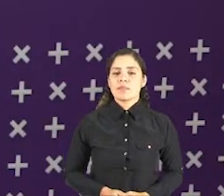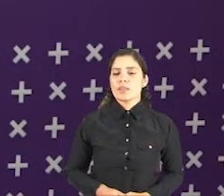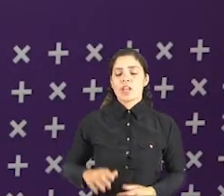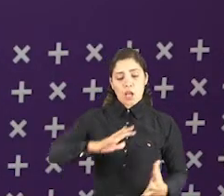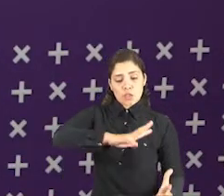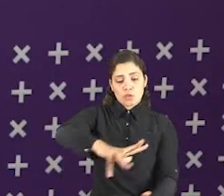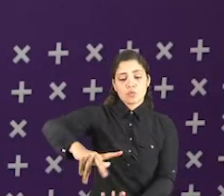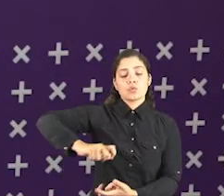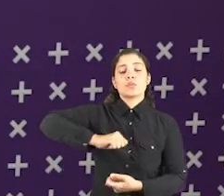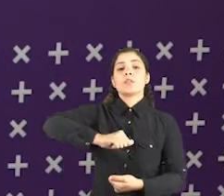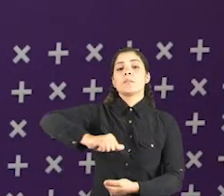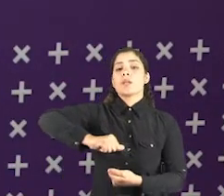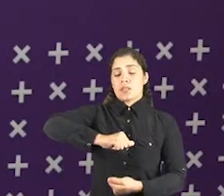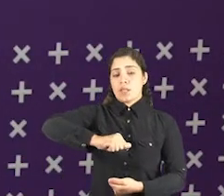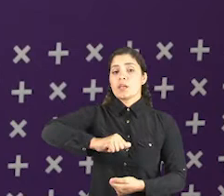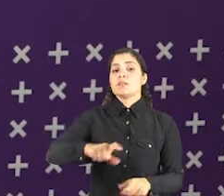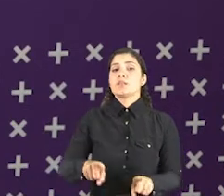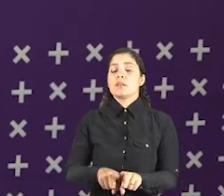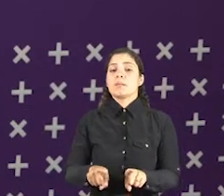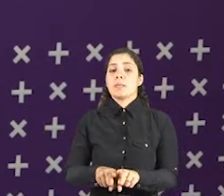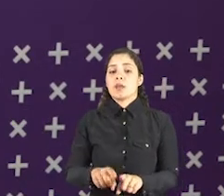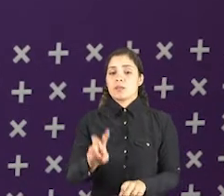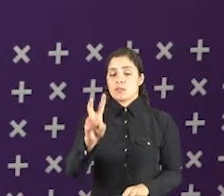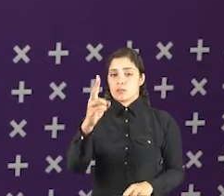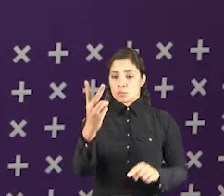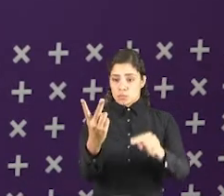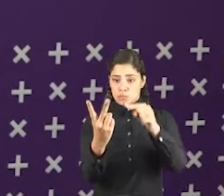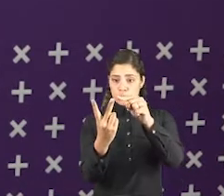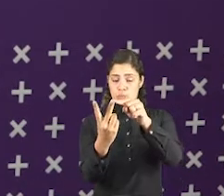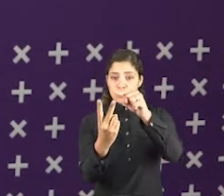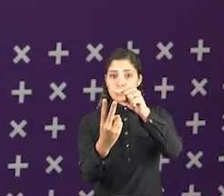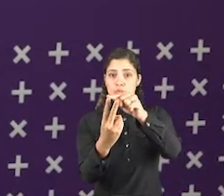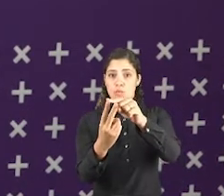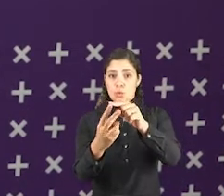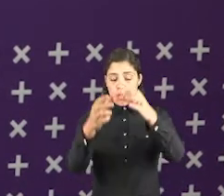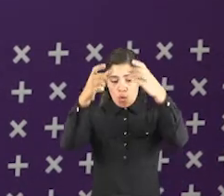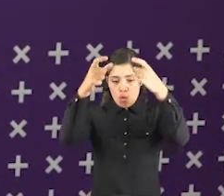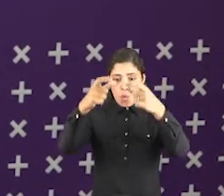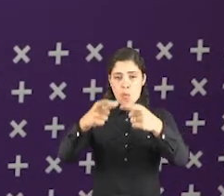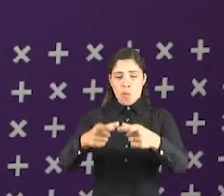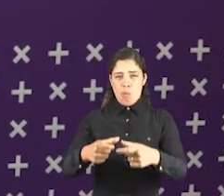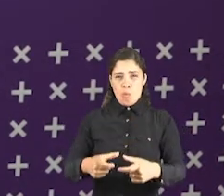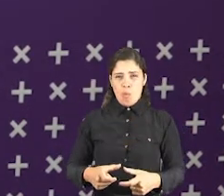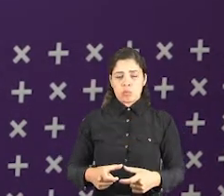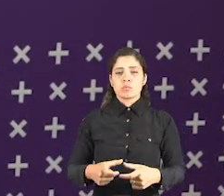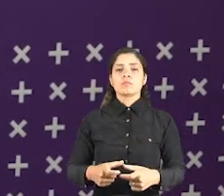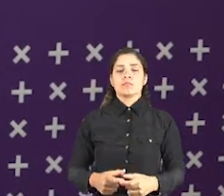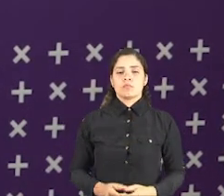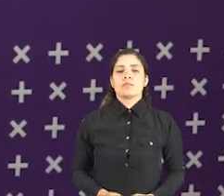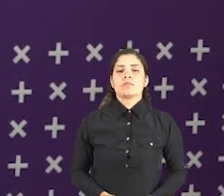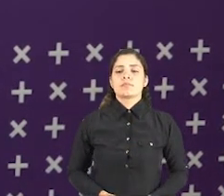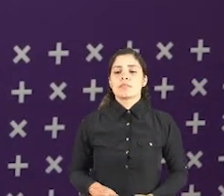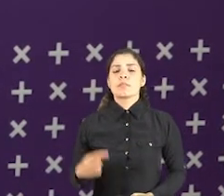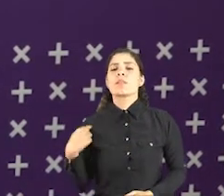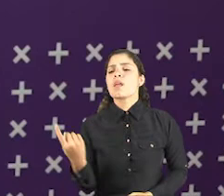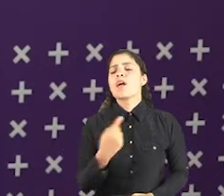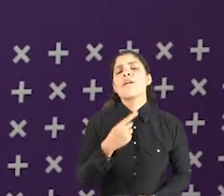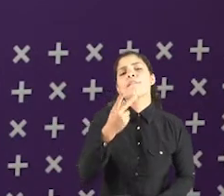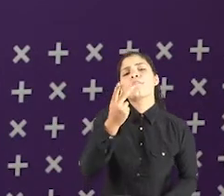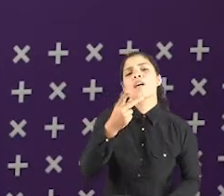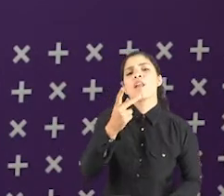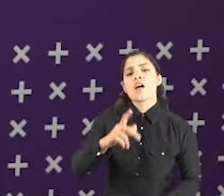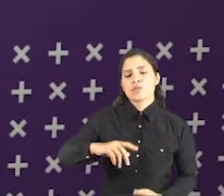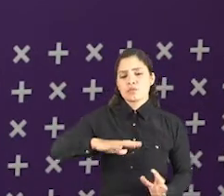esse propósito a gente tá falando aqui de impactos ambientais mas agora com academia do coronavírus a gente viu que a questão social